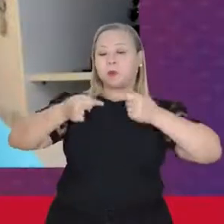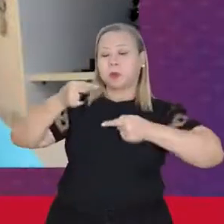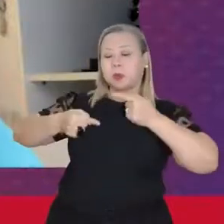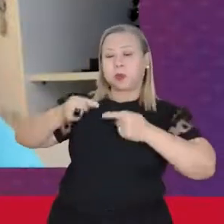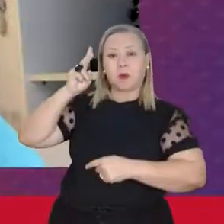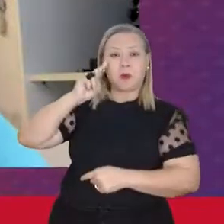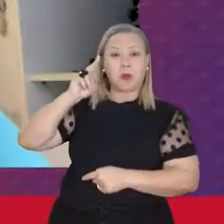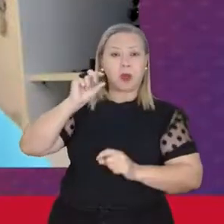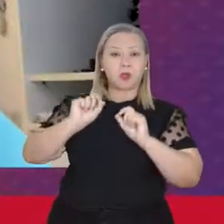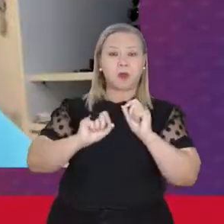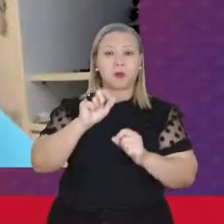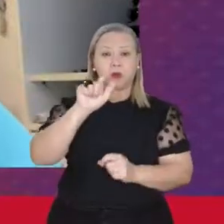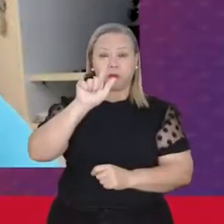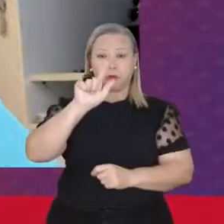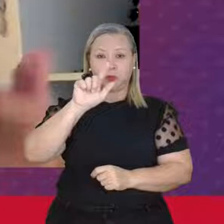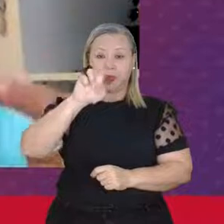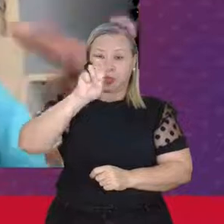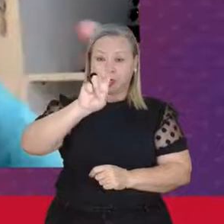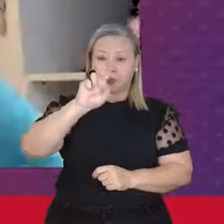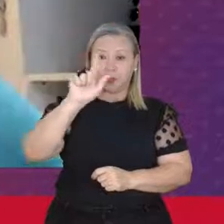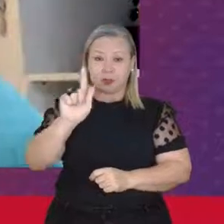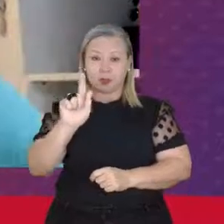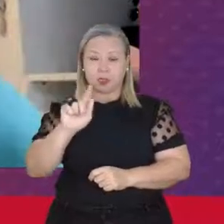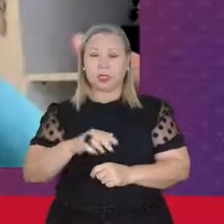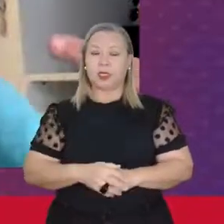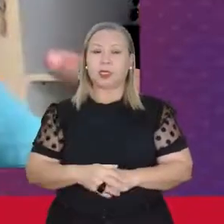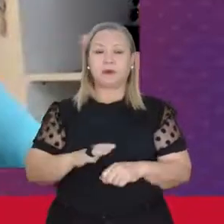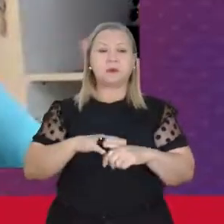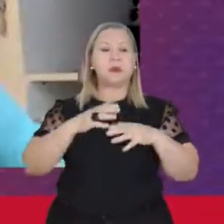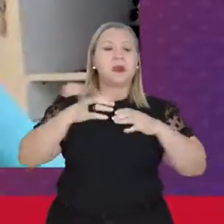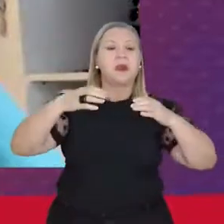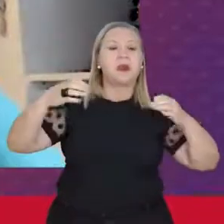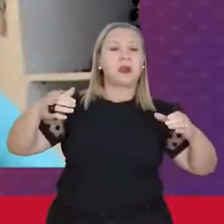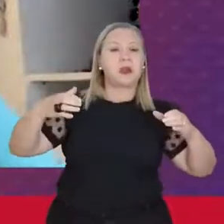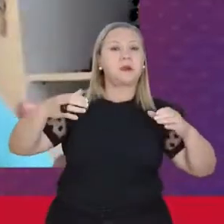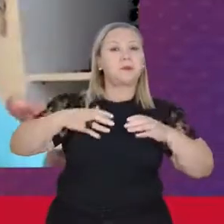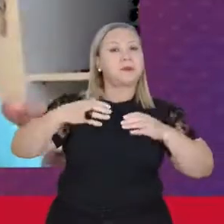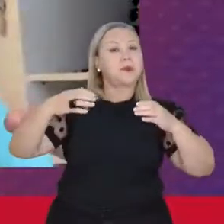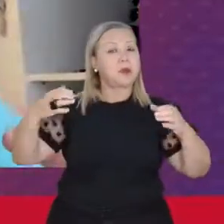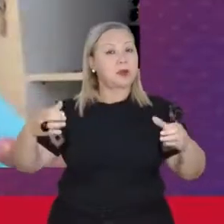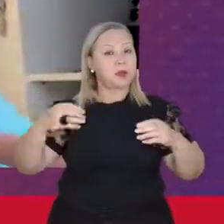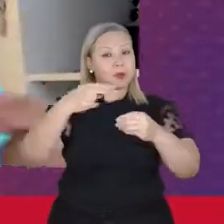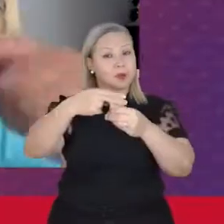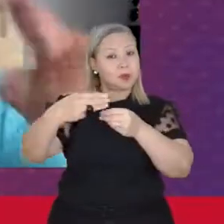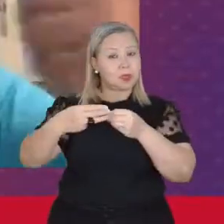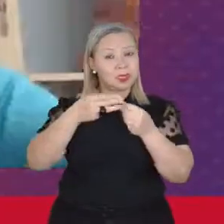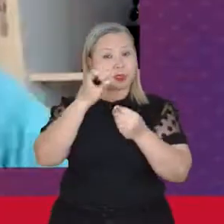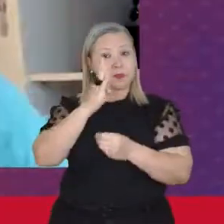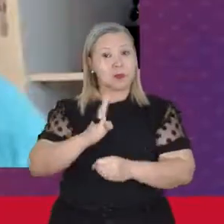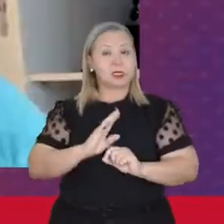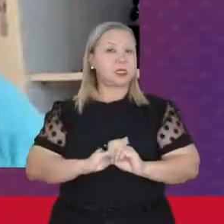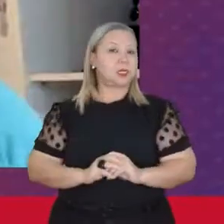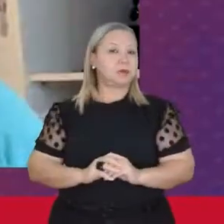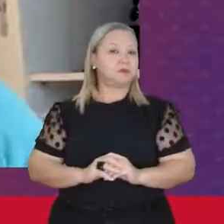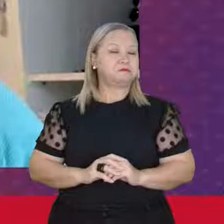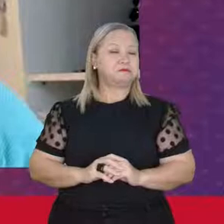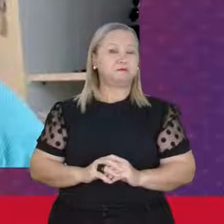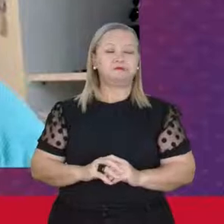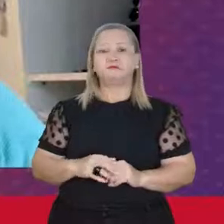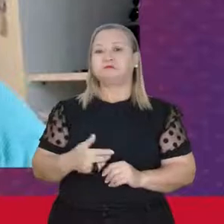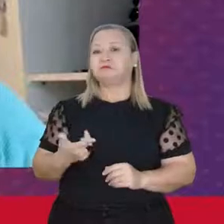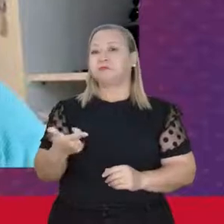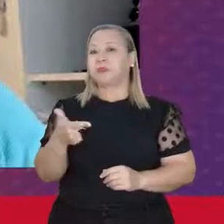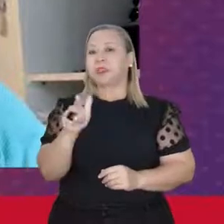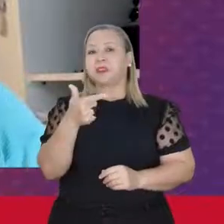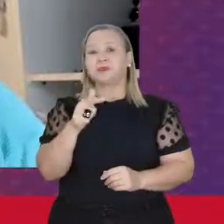do 5G, mas a ampla maioria, uma boa parte dos municípios brasileiros sequer acessaram ainda